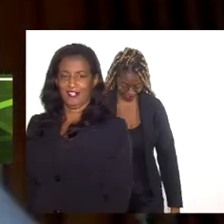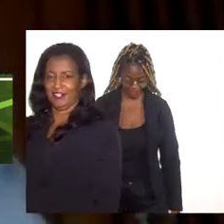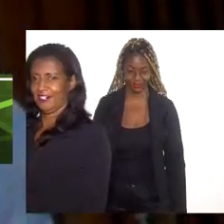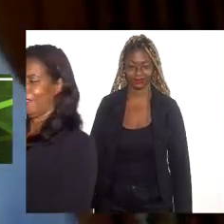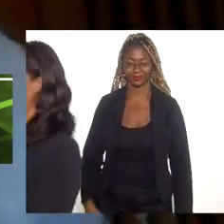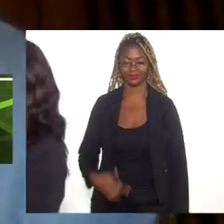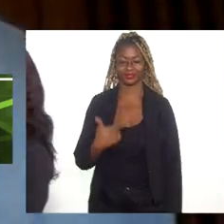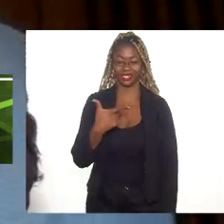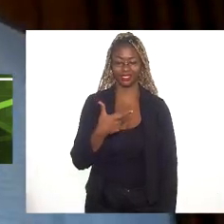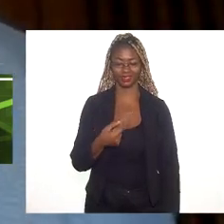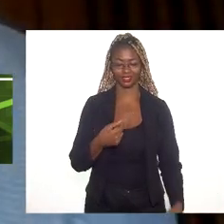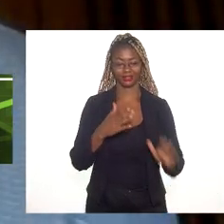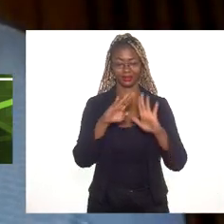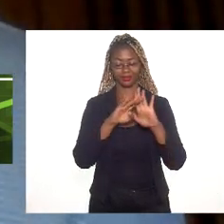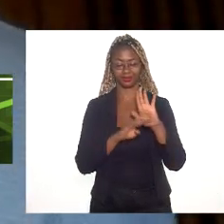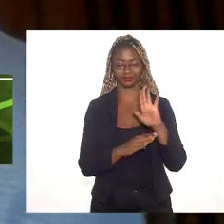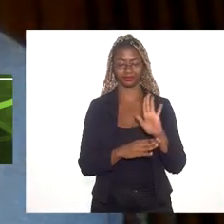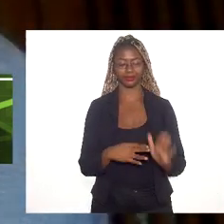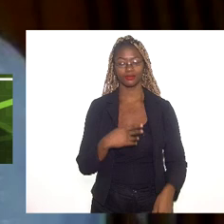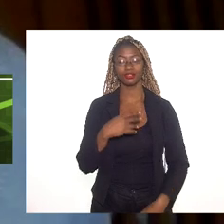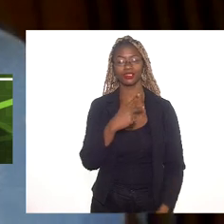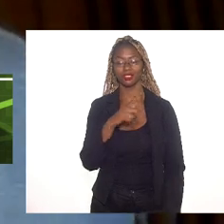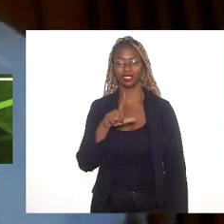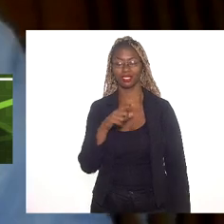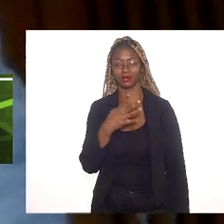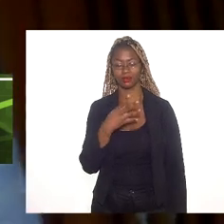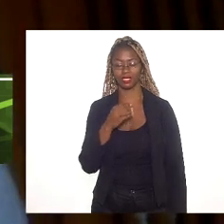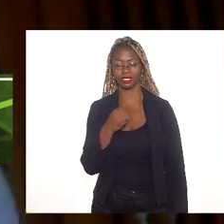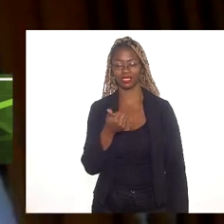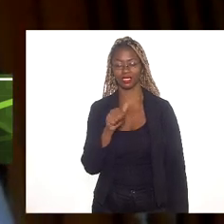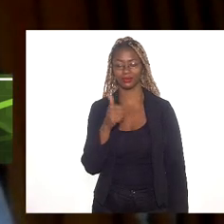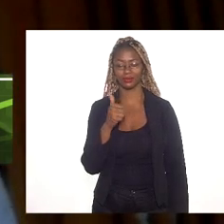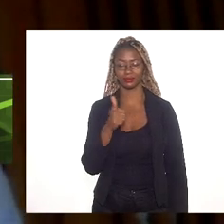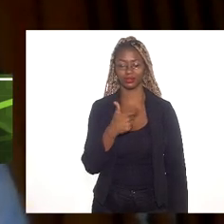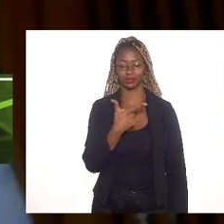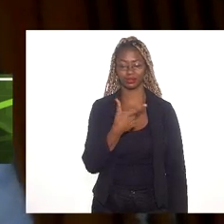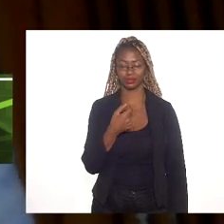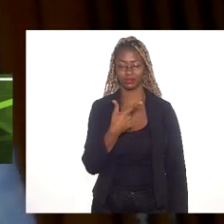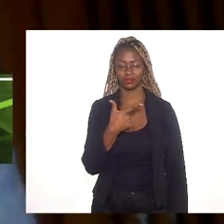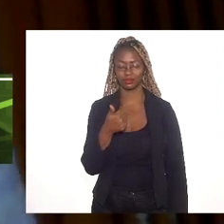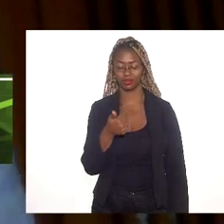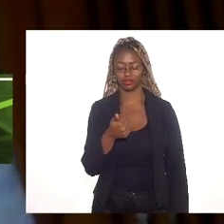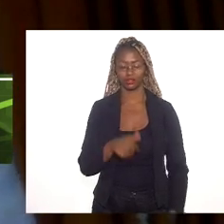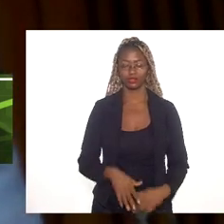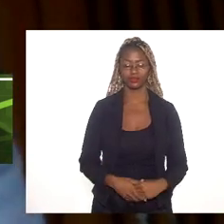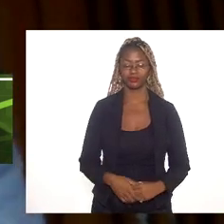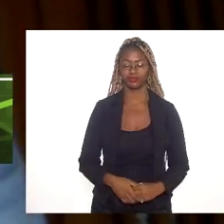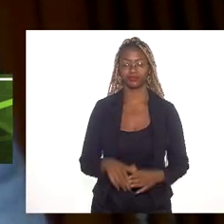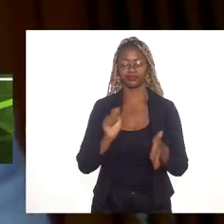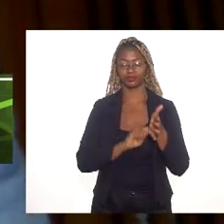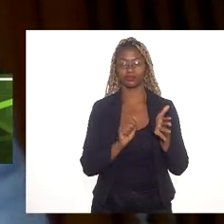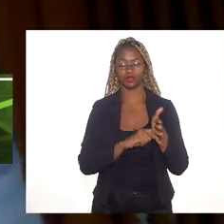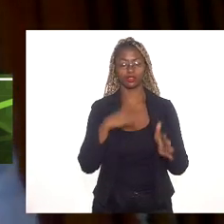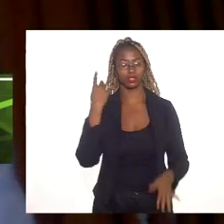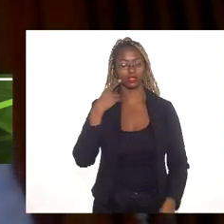Vinte da pauta, projeto de lei 4011 de 2021, autoria do deputado Renato Zac e